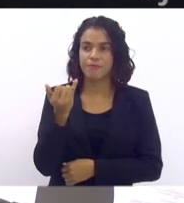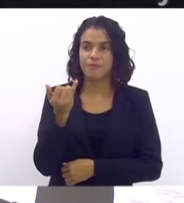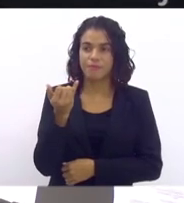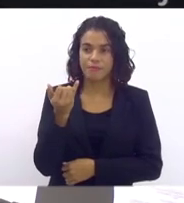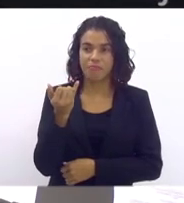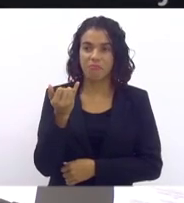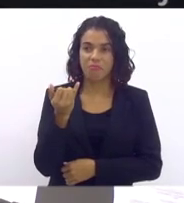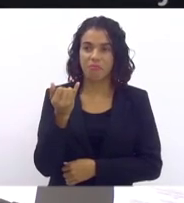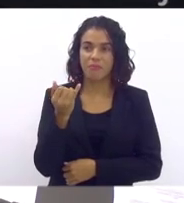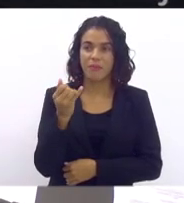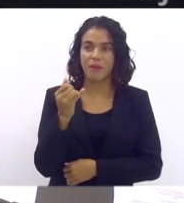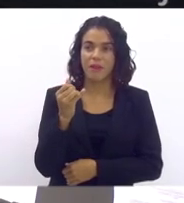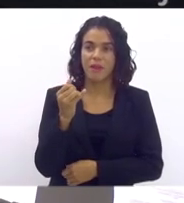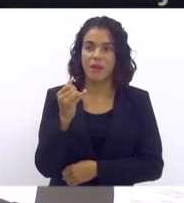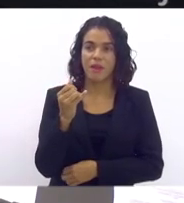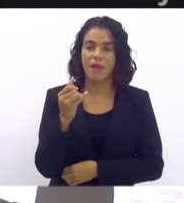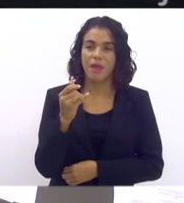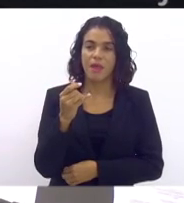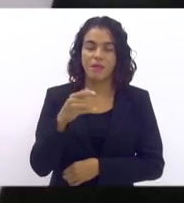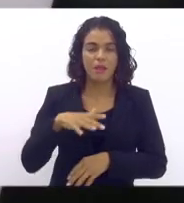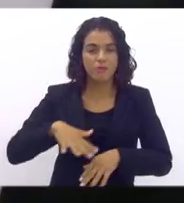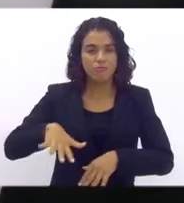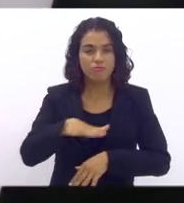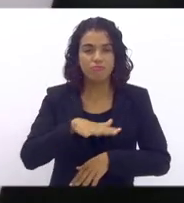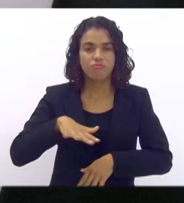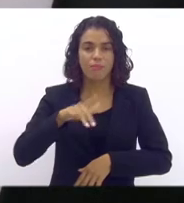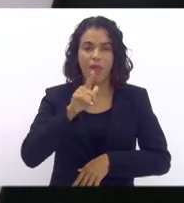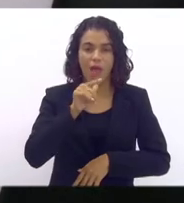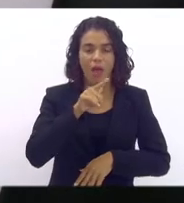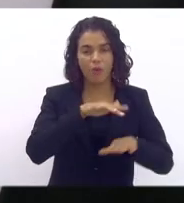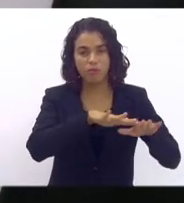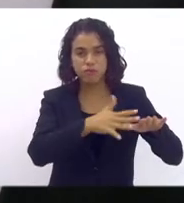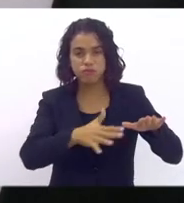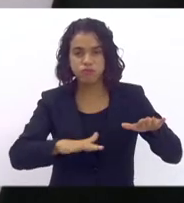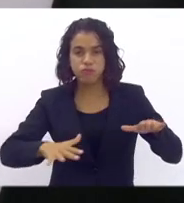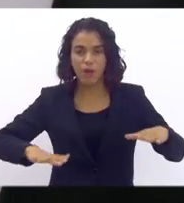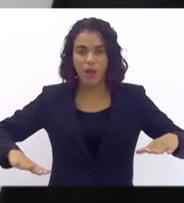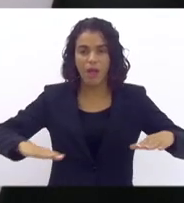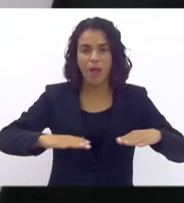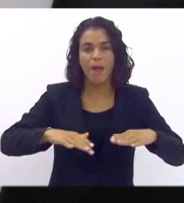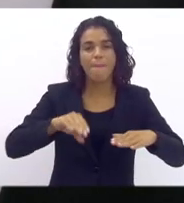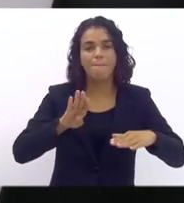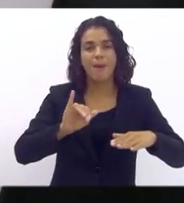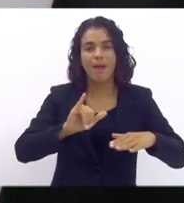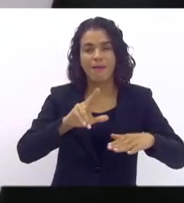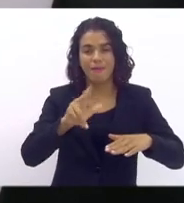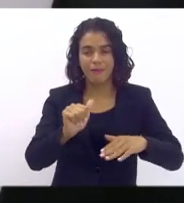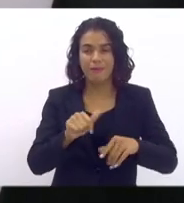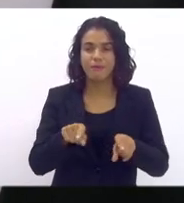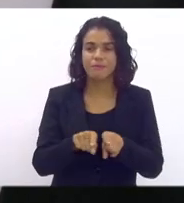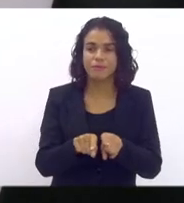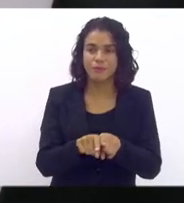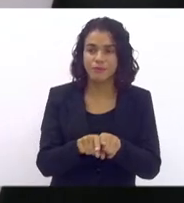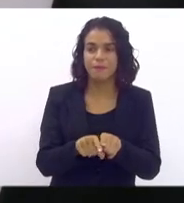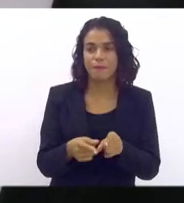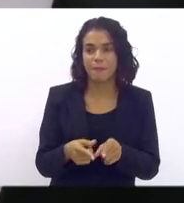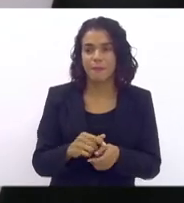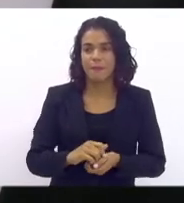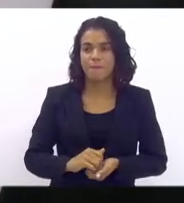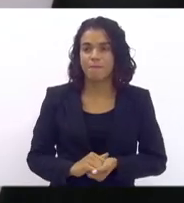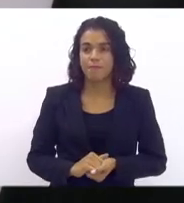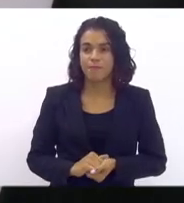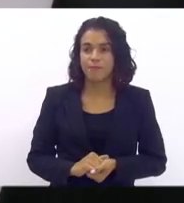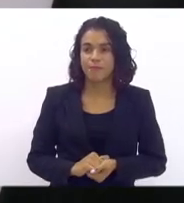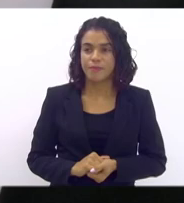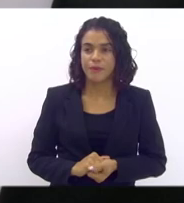estão poluindo a nossa Bahia e realmente as que interessa com o valor financeiro com ferro com alumínio estão sendo retirados essas